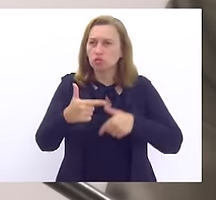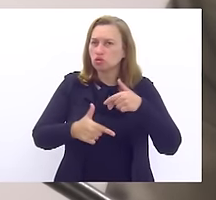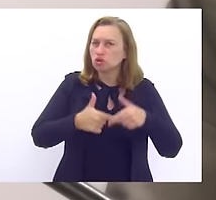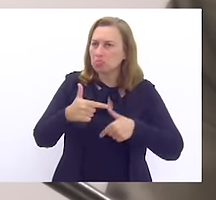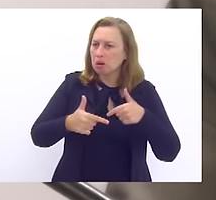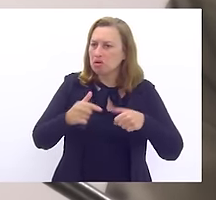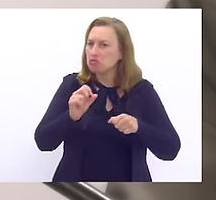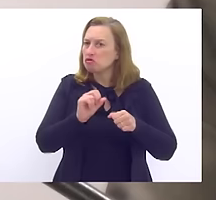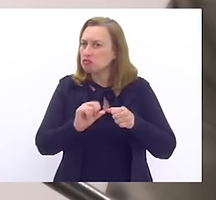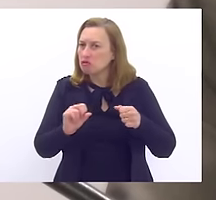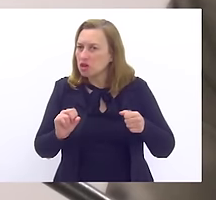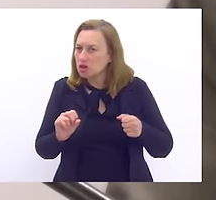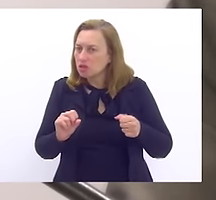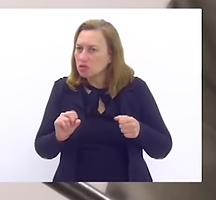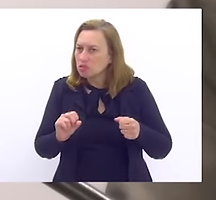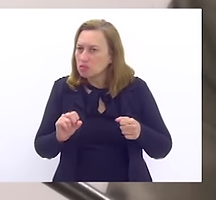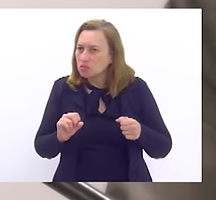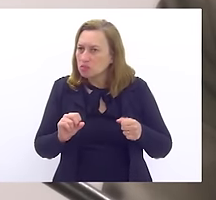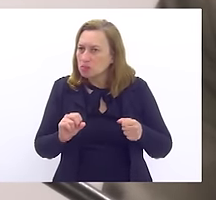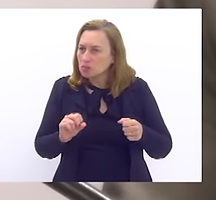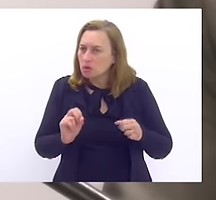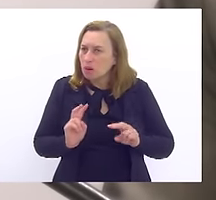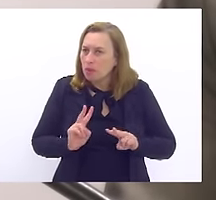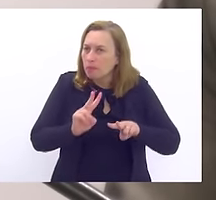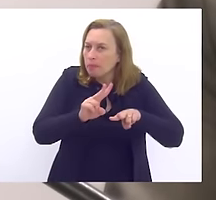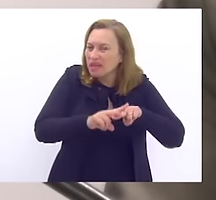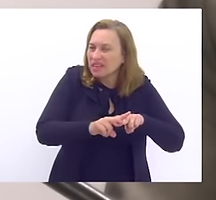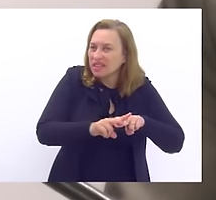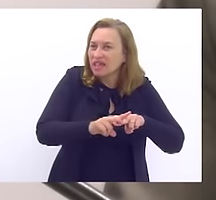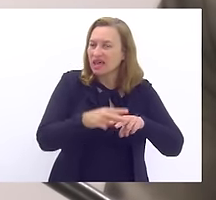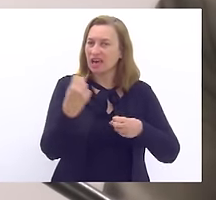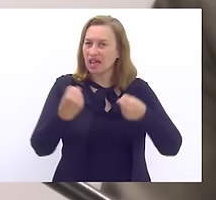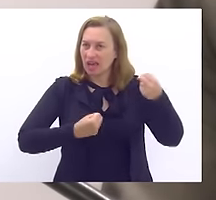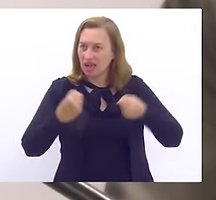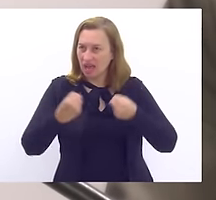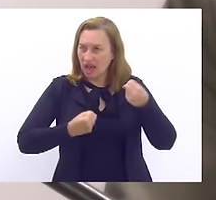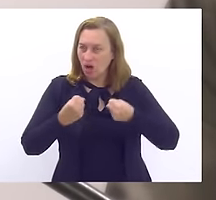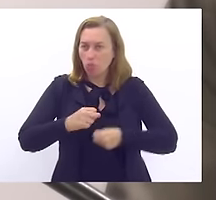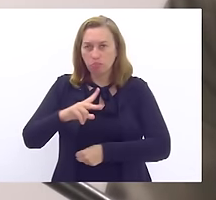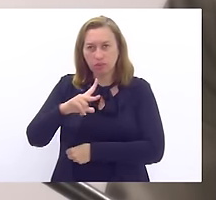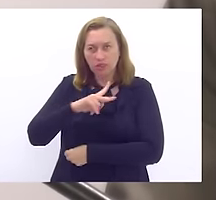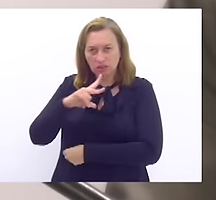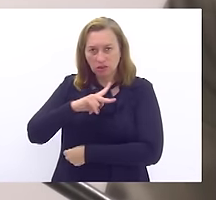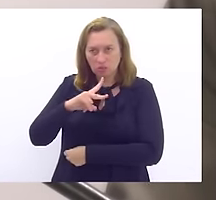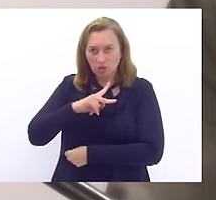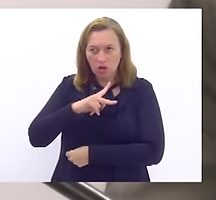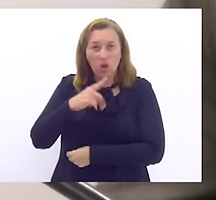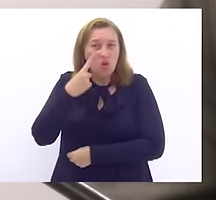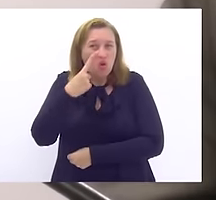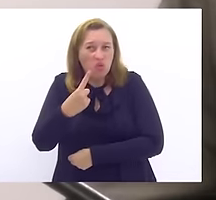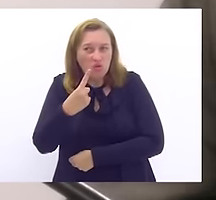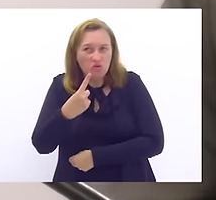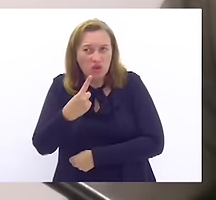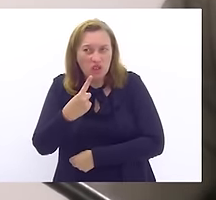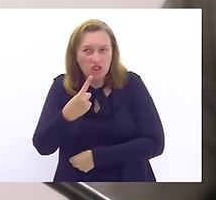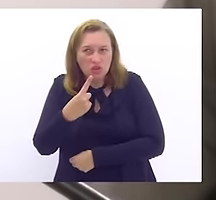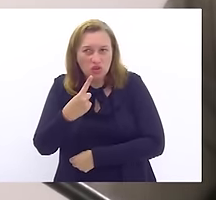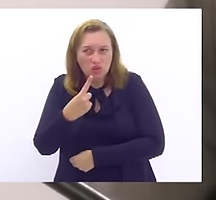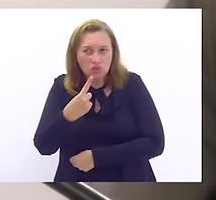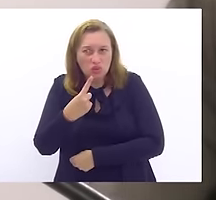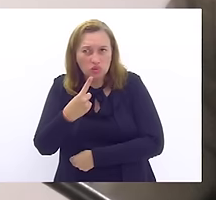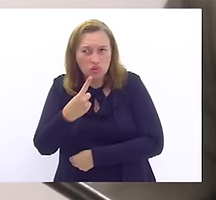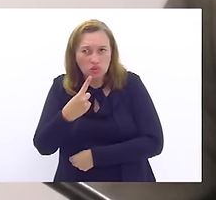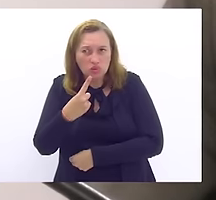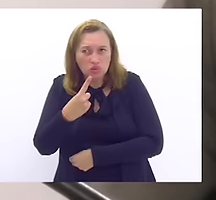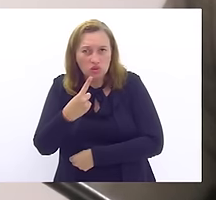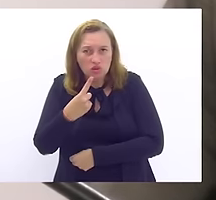feitas para apreensão de carros particulares da população eu vejo Cegonhas sabe